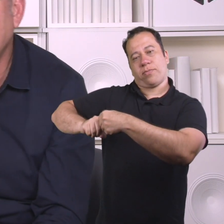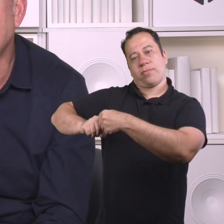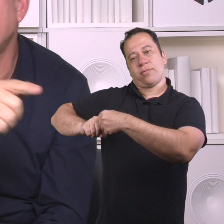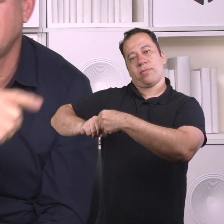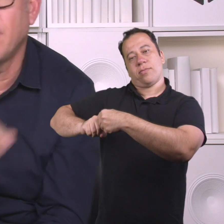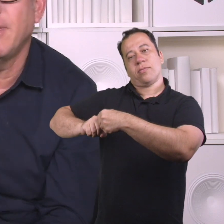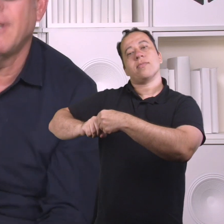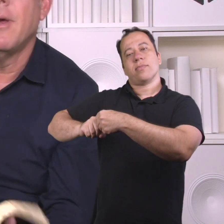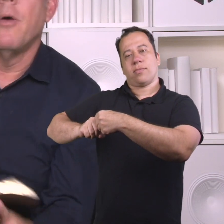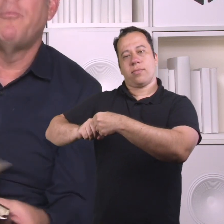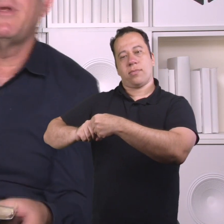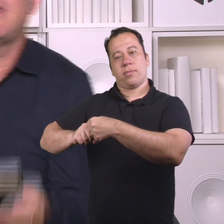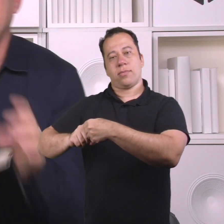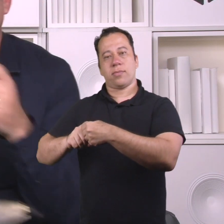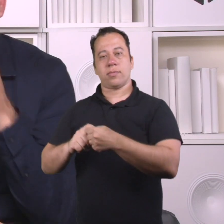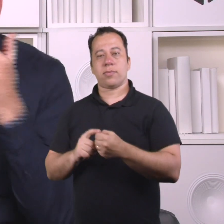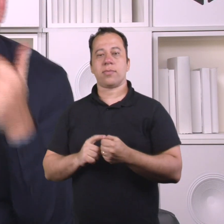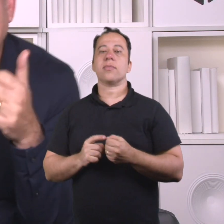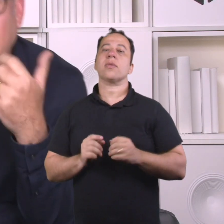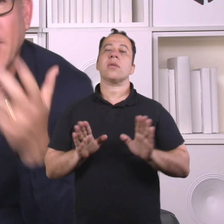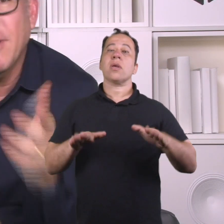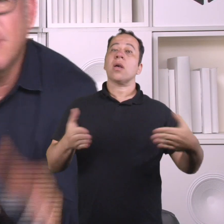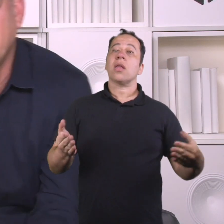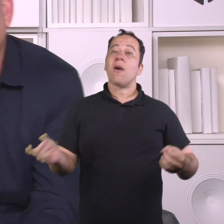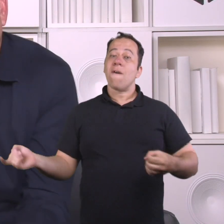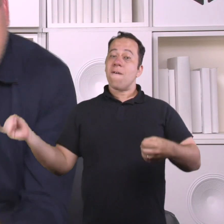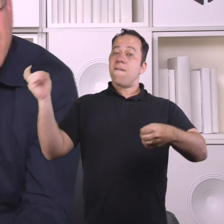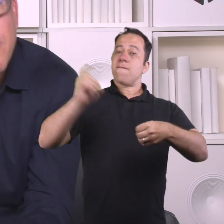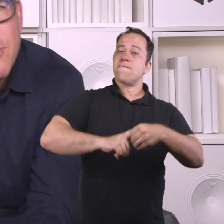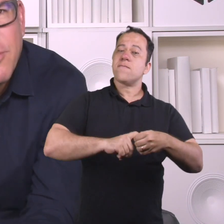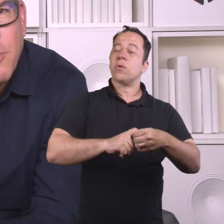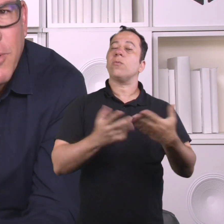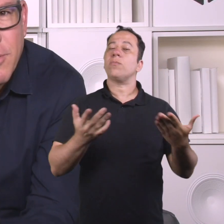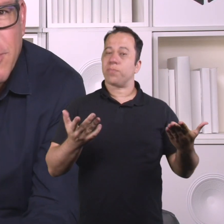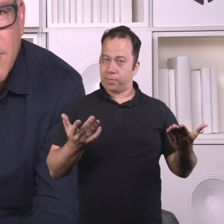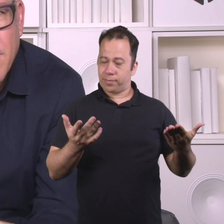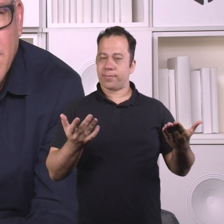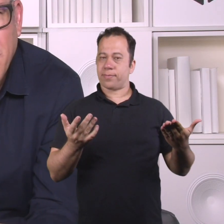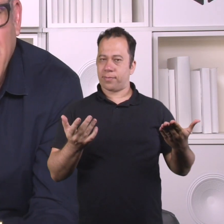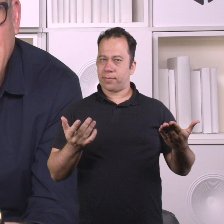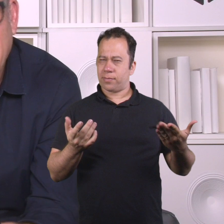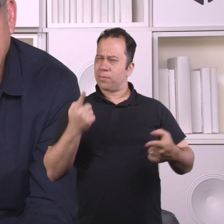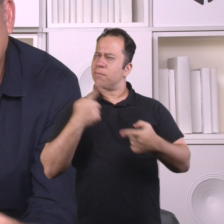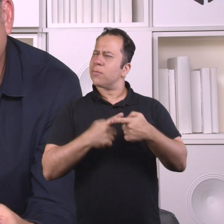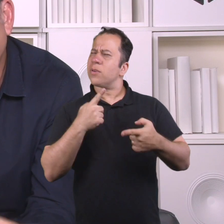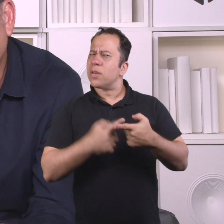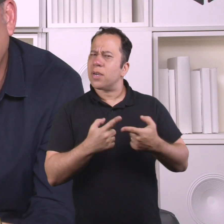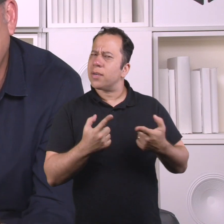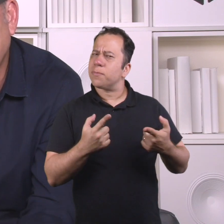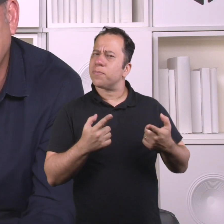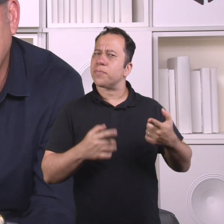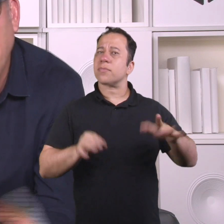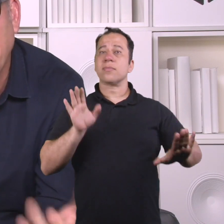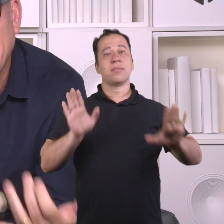tem restituir. Por quê? Porque tem muita gente com dinheiro sujo no bolso. Tem muita gente com dinheiro que é fruto de